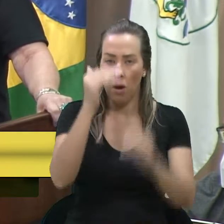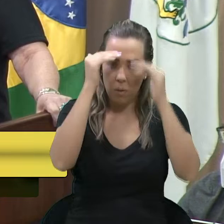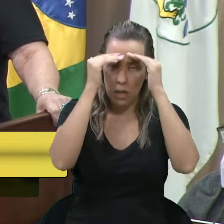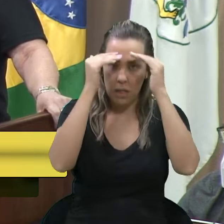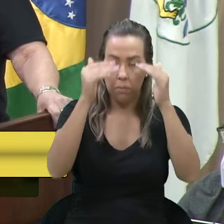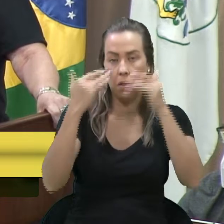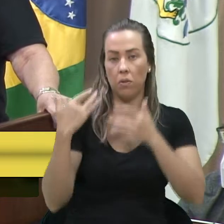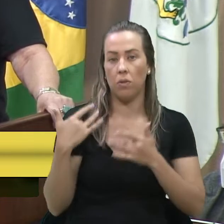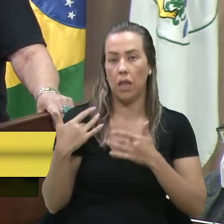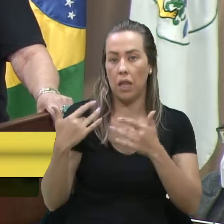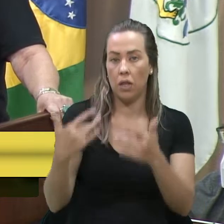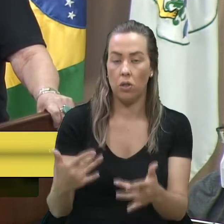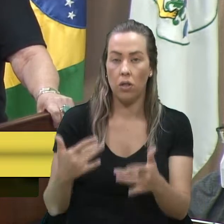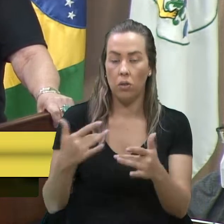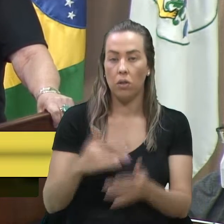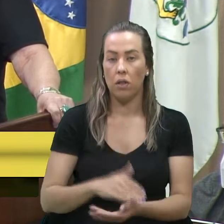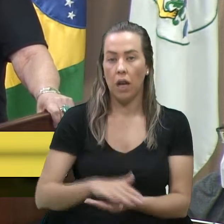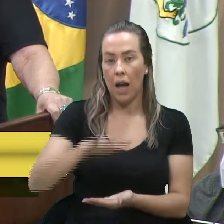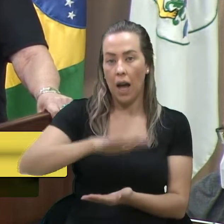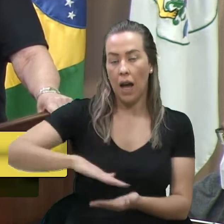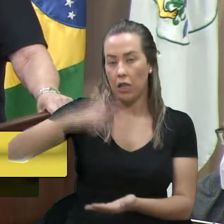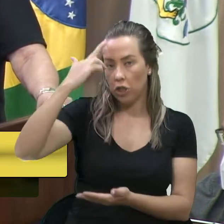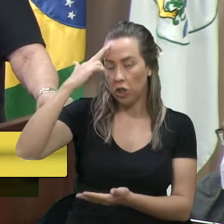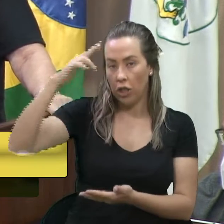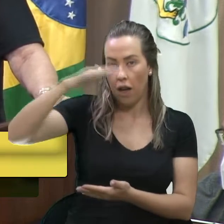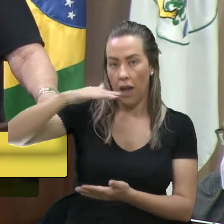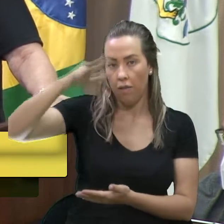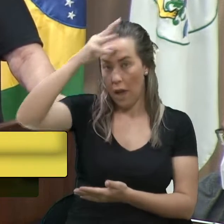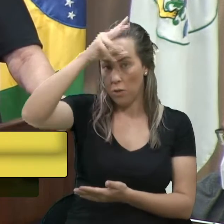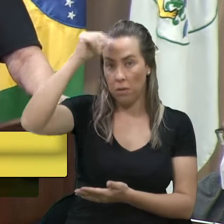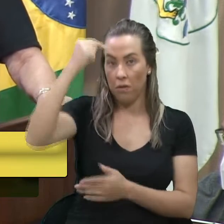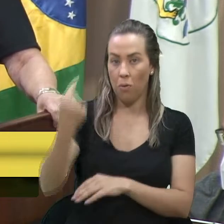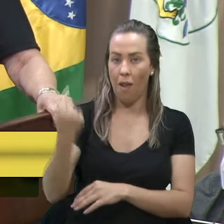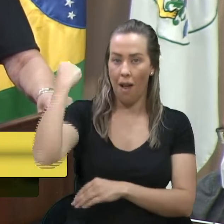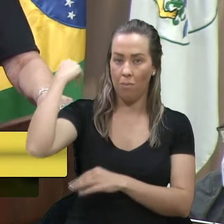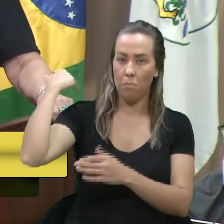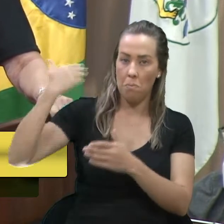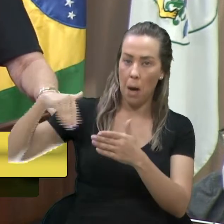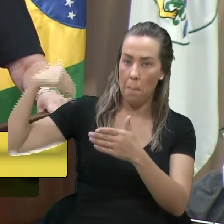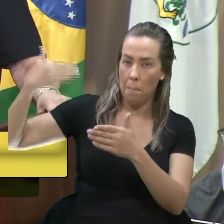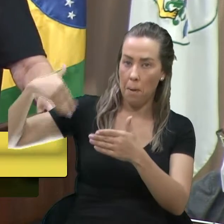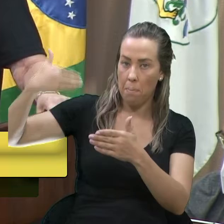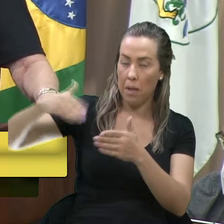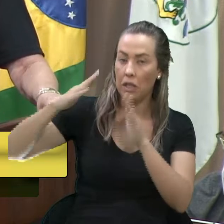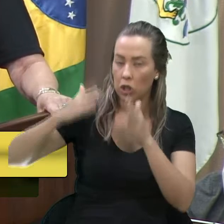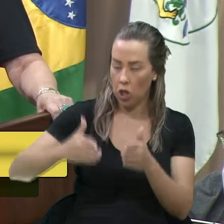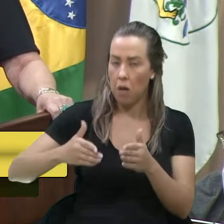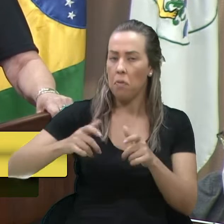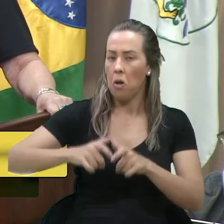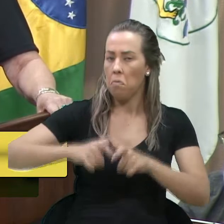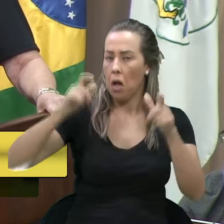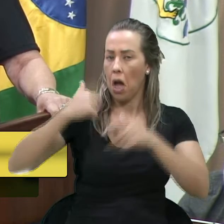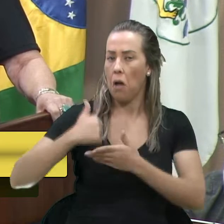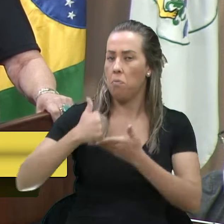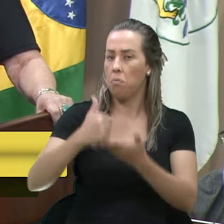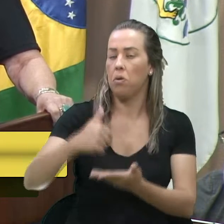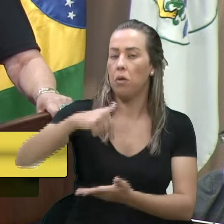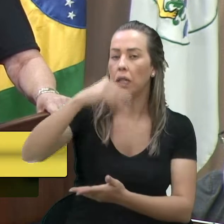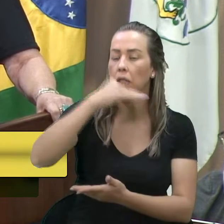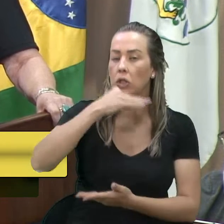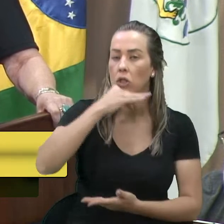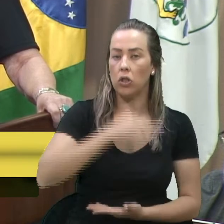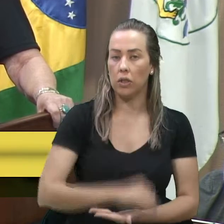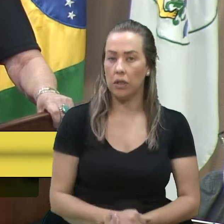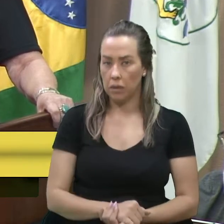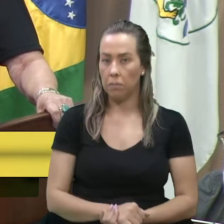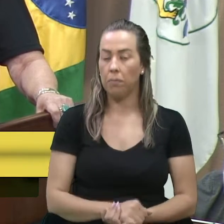dedicamos às nossas chefias, aos prefeitos que já passaram por essa cidade e que deram grandes contribuições,